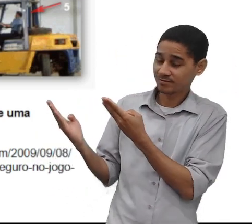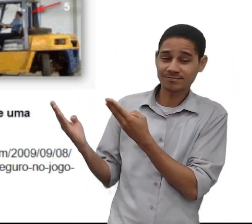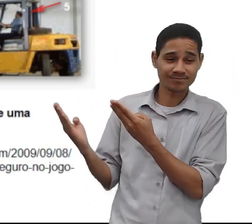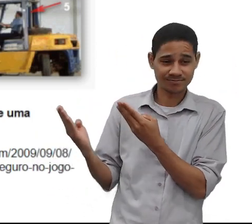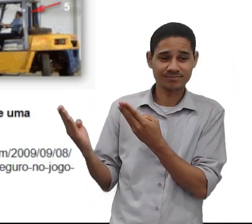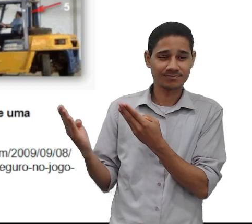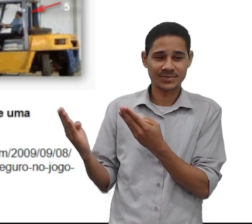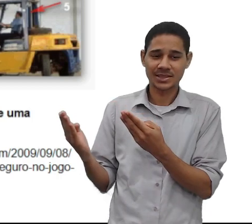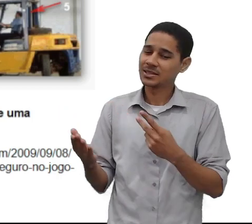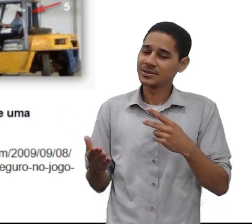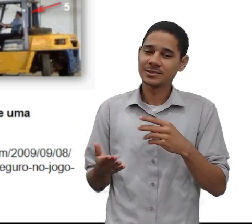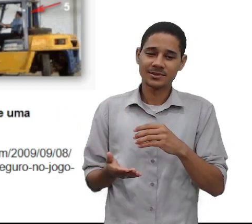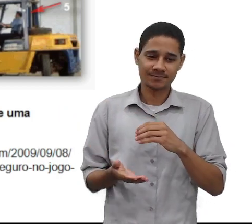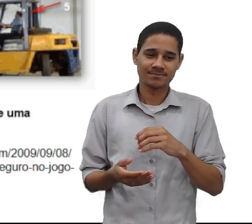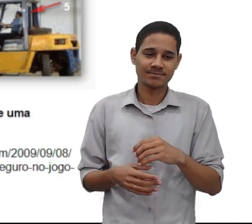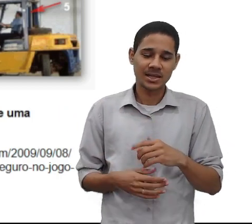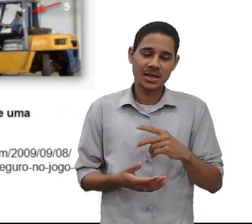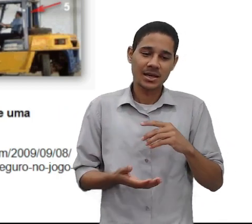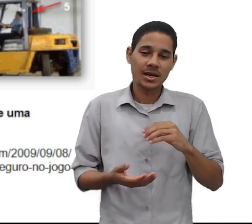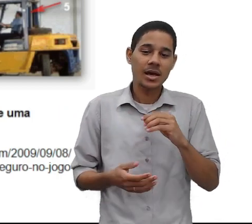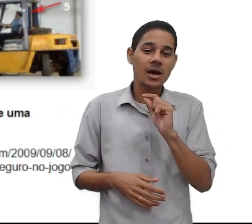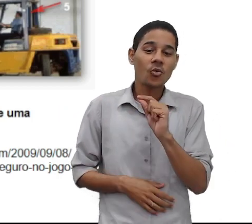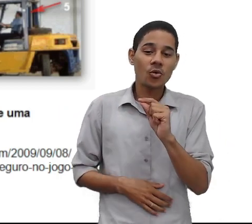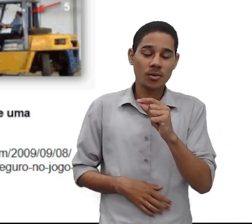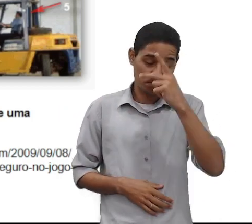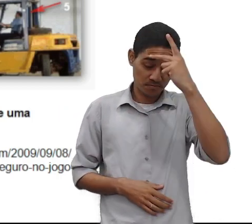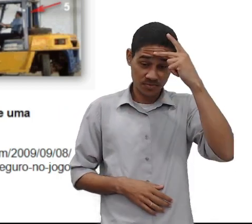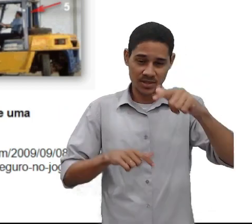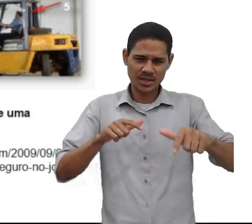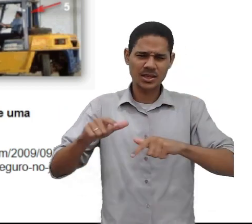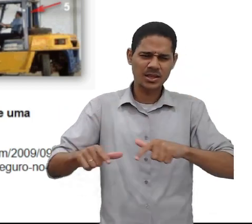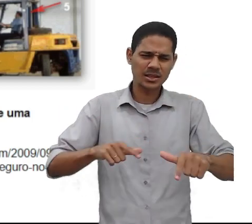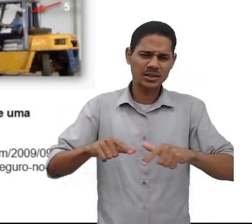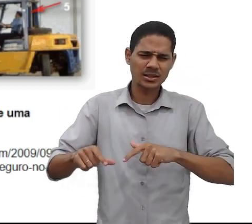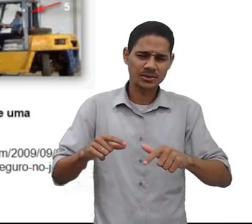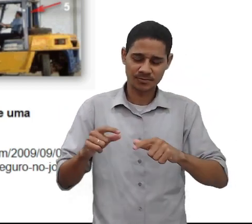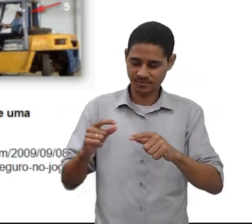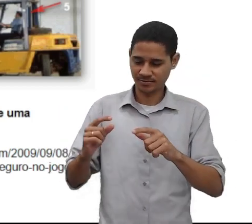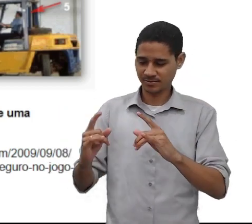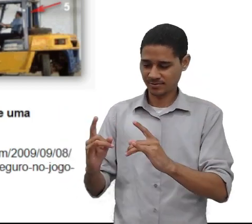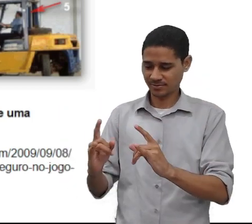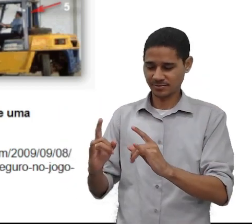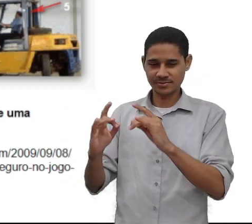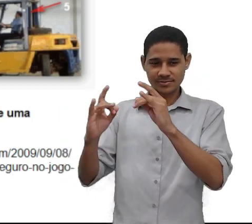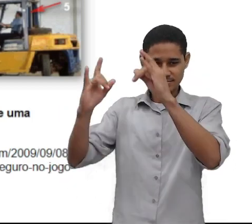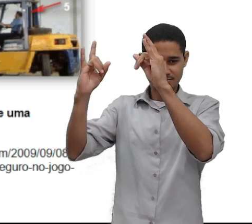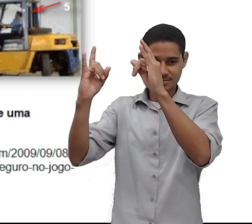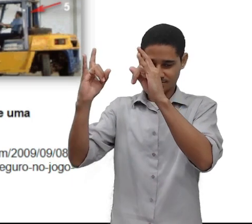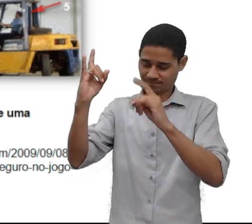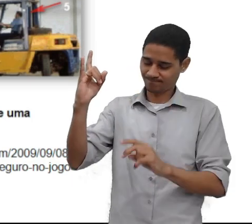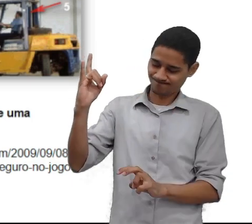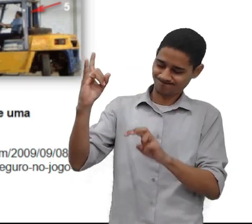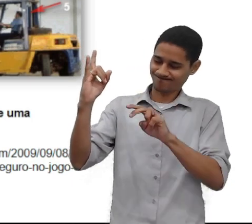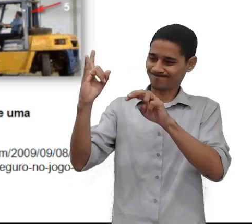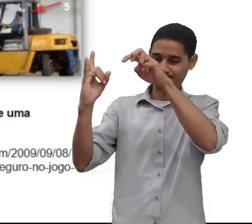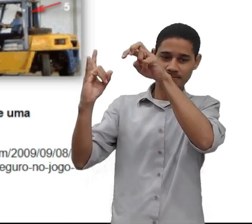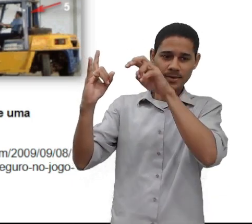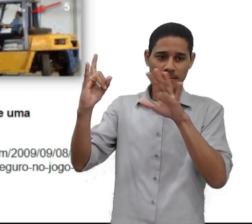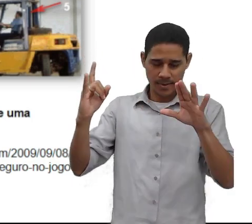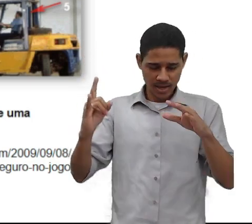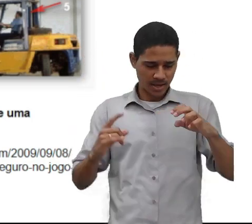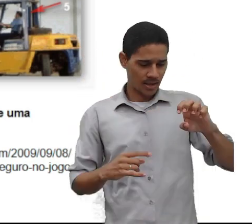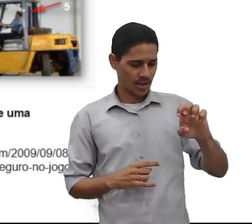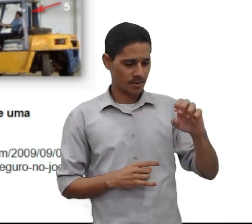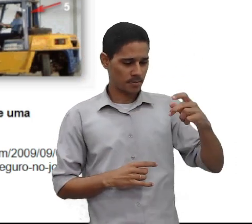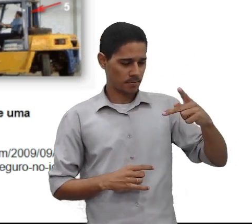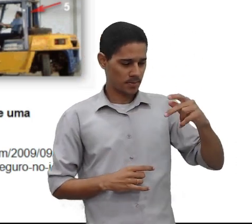inseguros, como os trabalhadores trabalhando em andaimes sem a utilização de EPI, EPC,